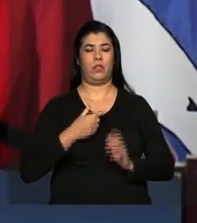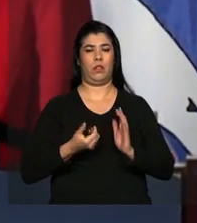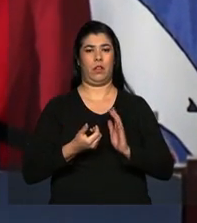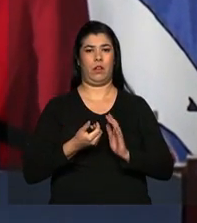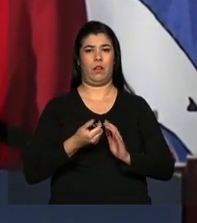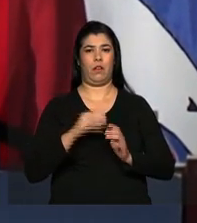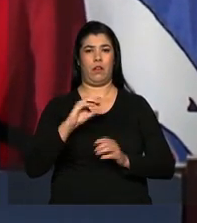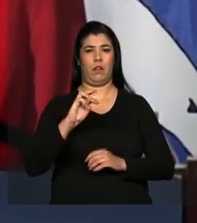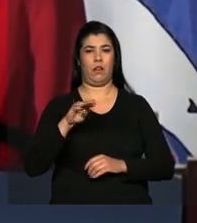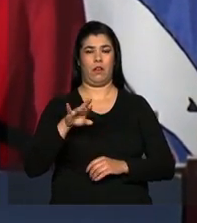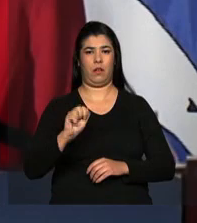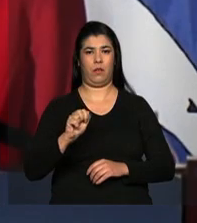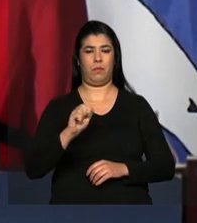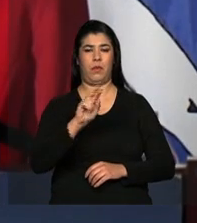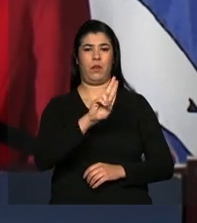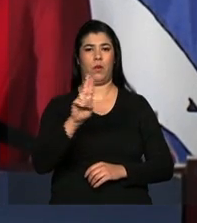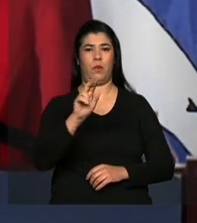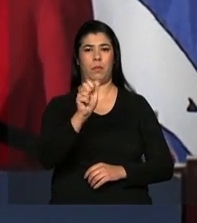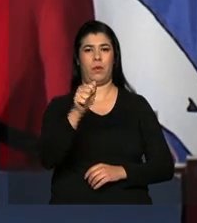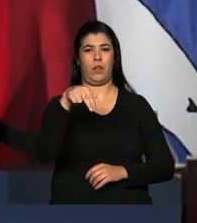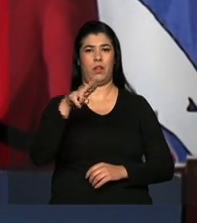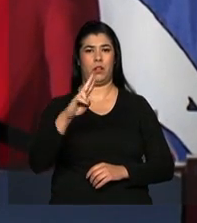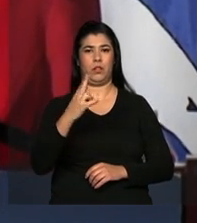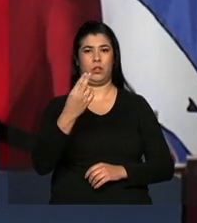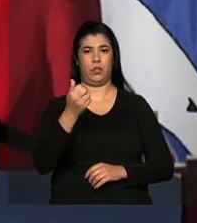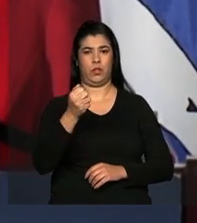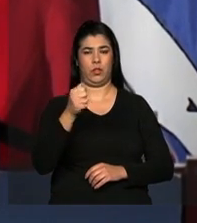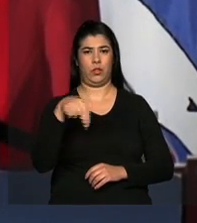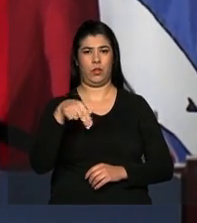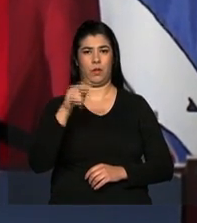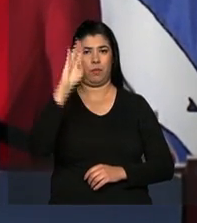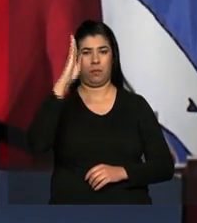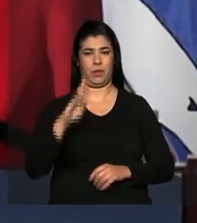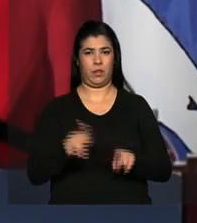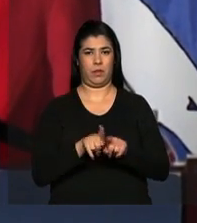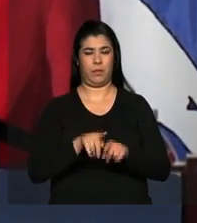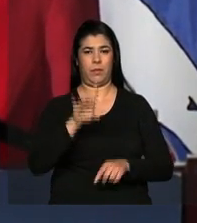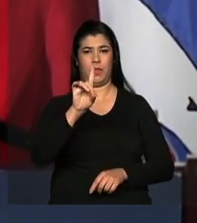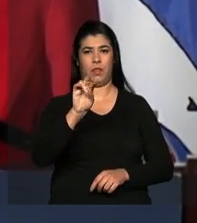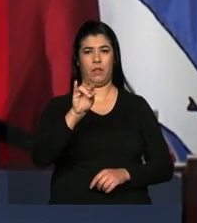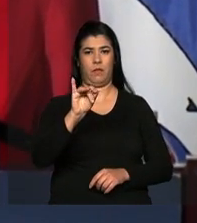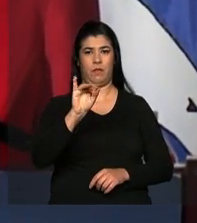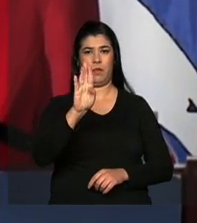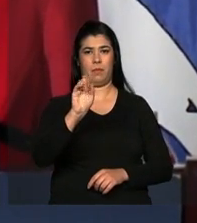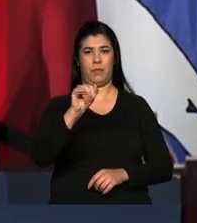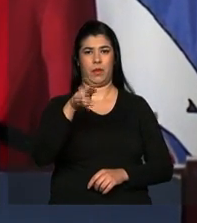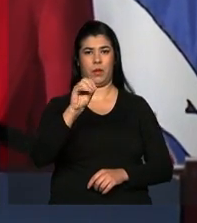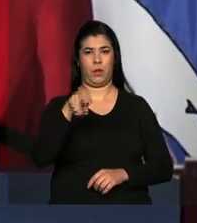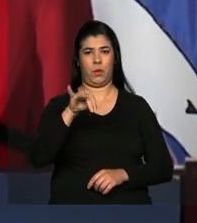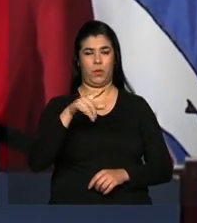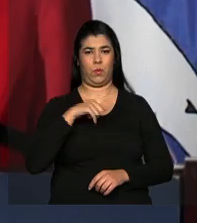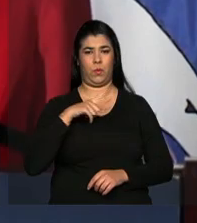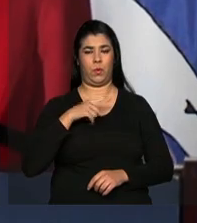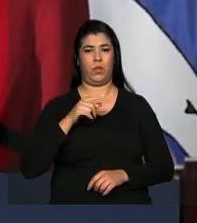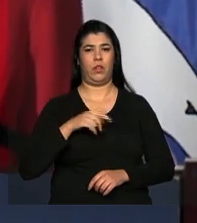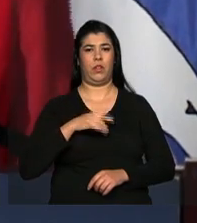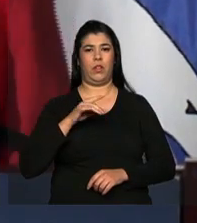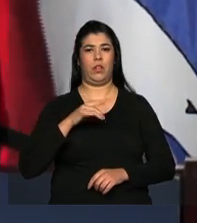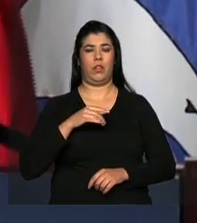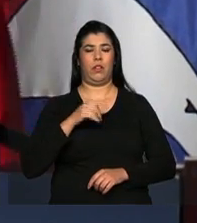Brasil, AmCham Brasil, Davi Barione, presidente da Agência Brasileira de Promoção